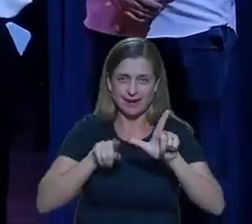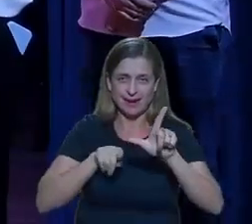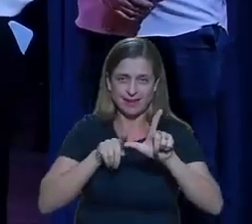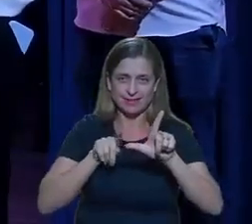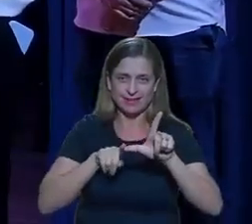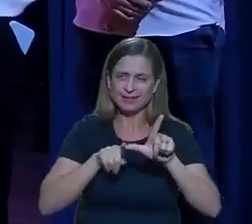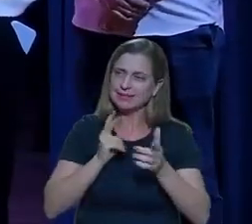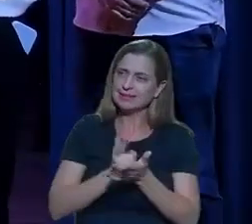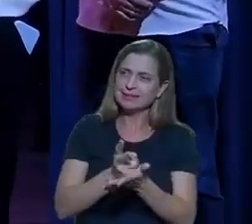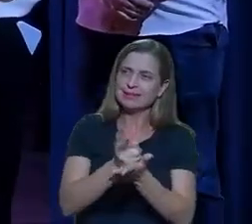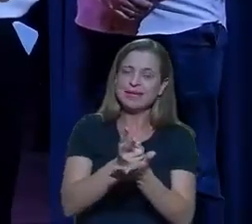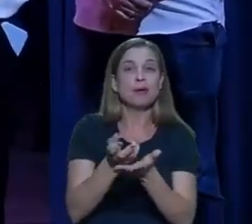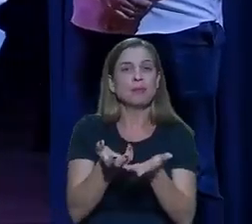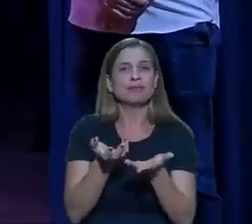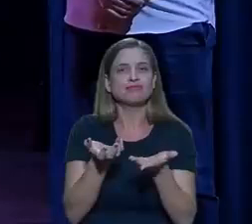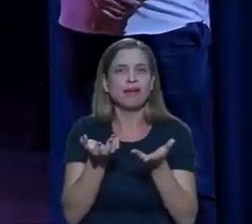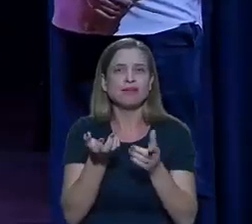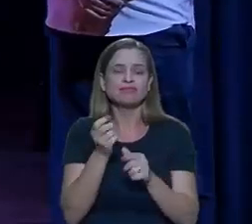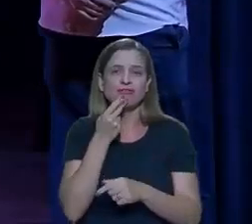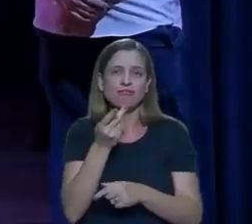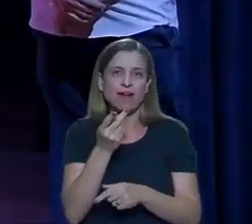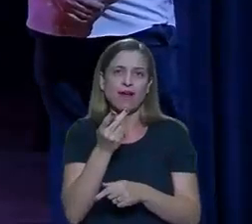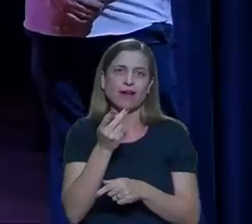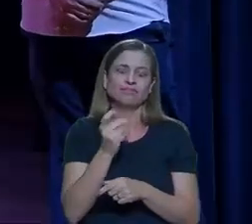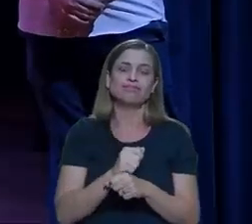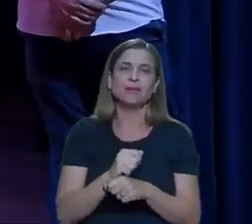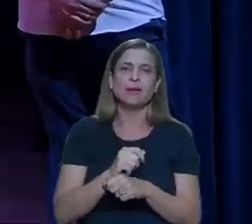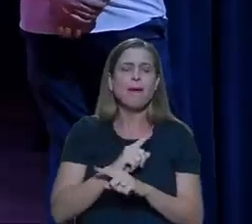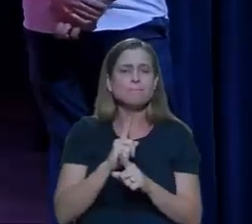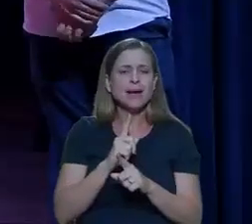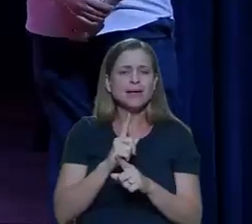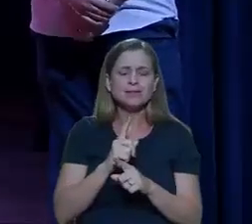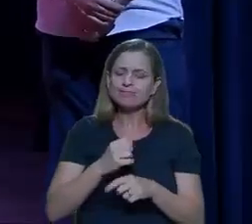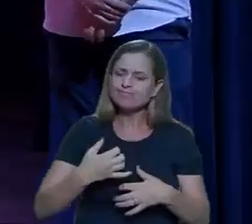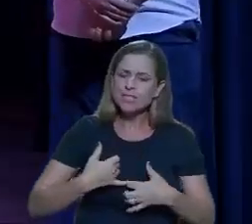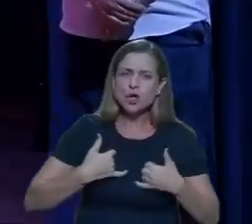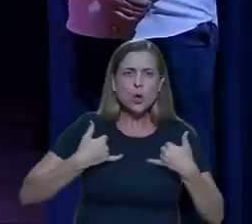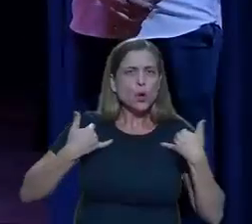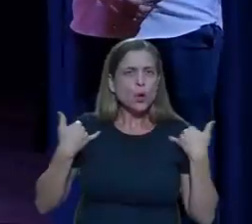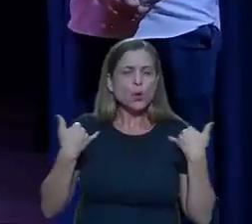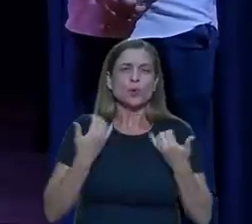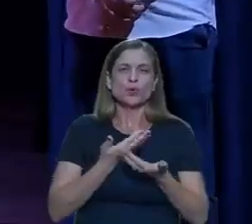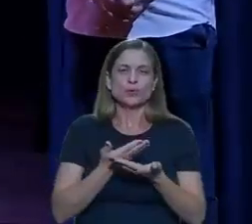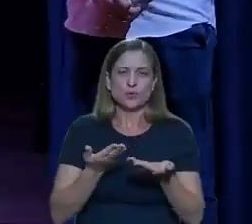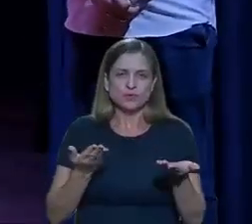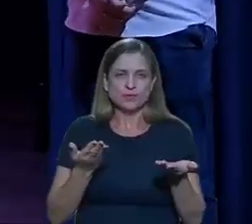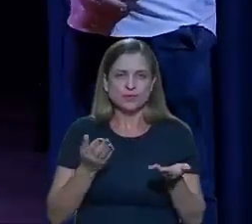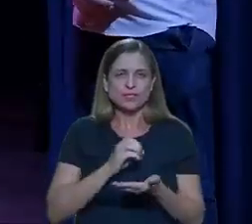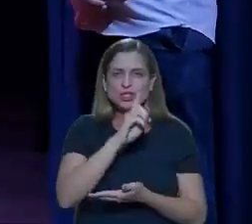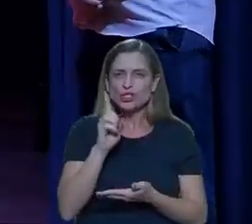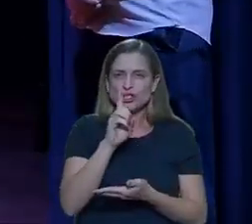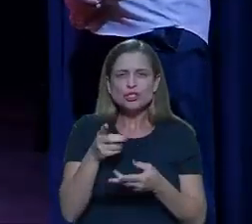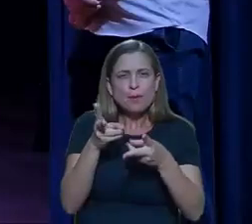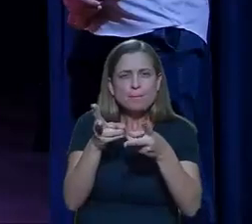falar. Eu falo, gente, eu não dou conta. Mas eu tenho muito orgulho de vocês. Assim, cada dia eu vejo a garra,